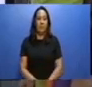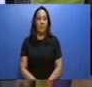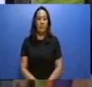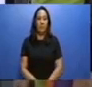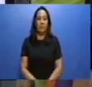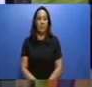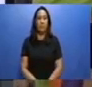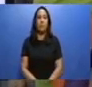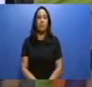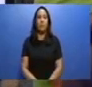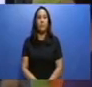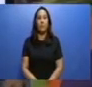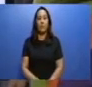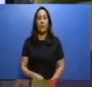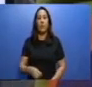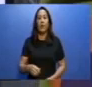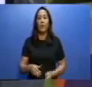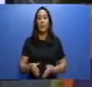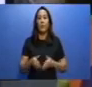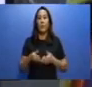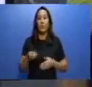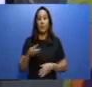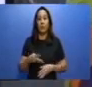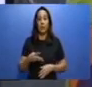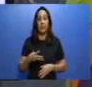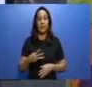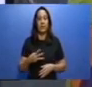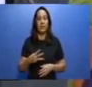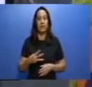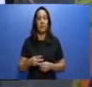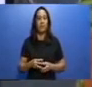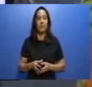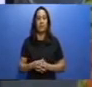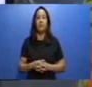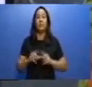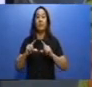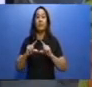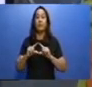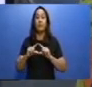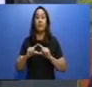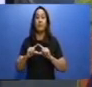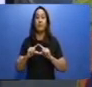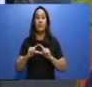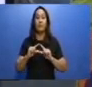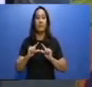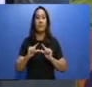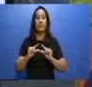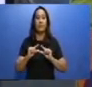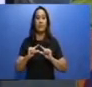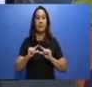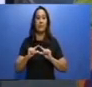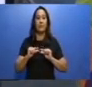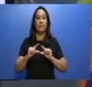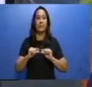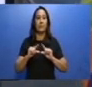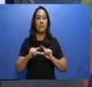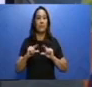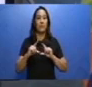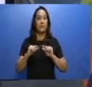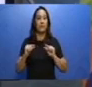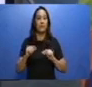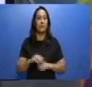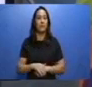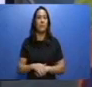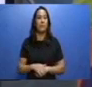Mais uma figura, não pediu 3? Mais uma. Vi triângulos, não vi? Aonde que eu vi? Olha aqui, vermelhinho,